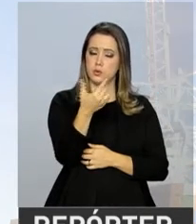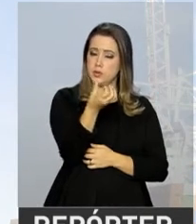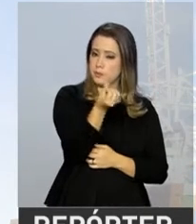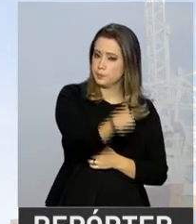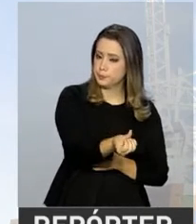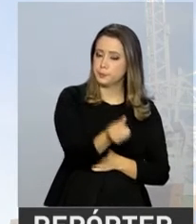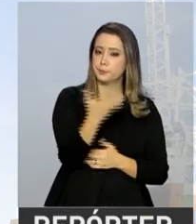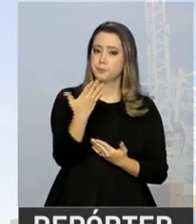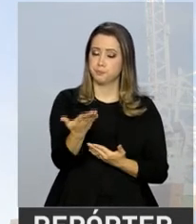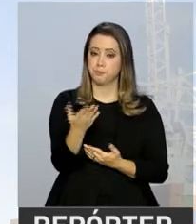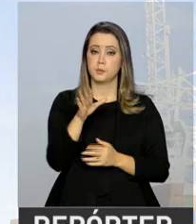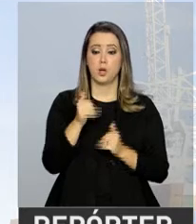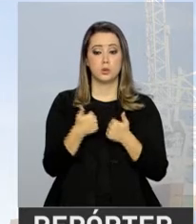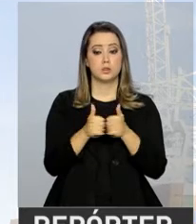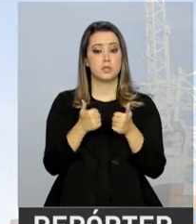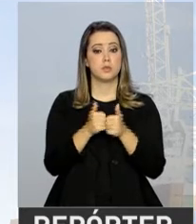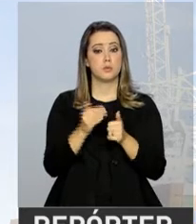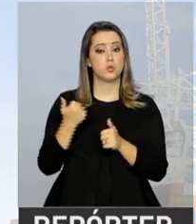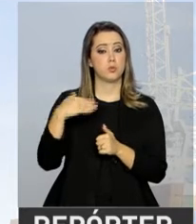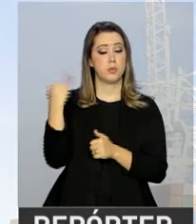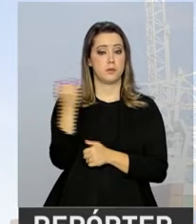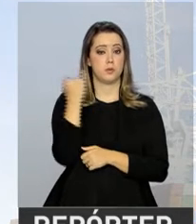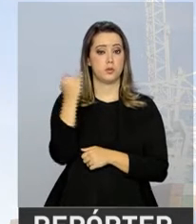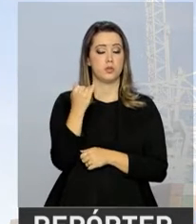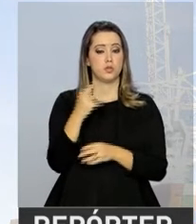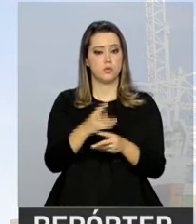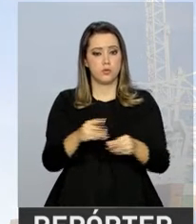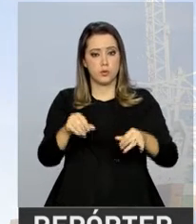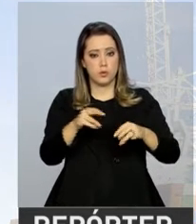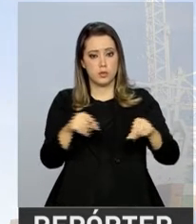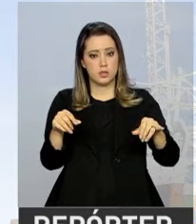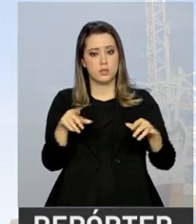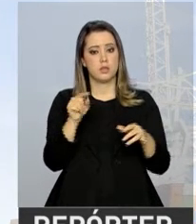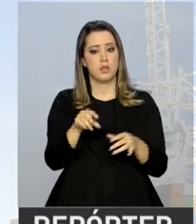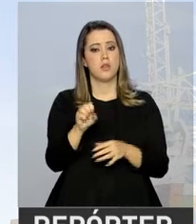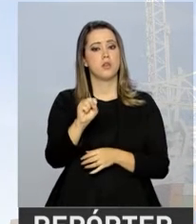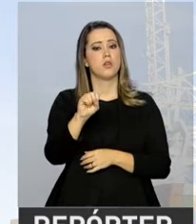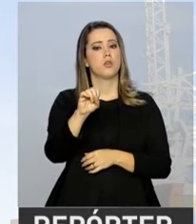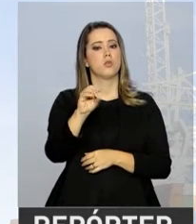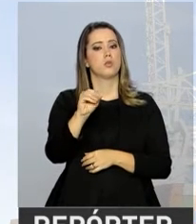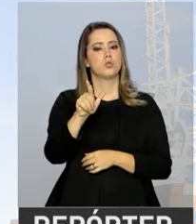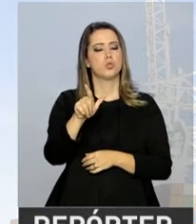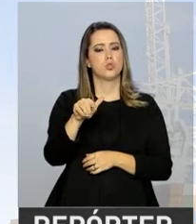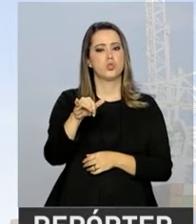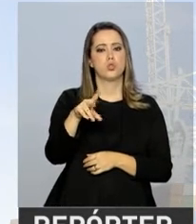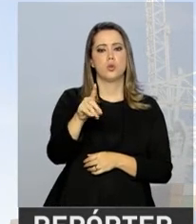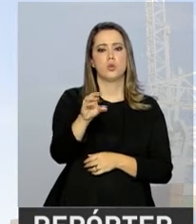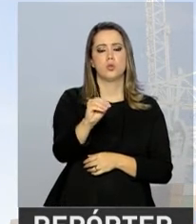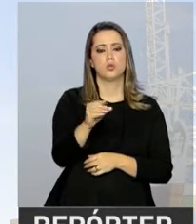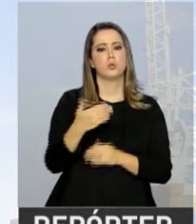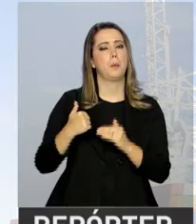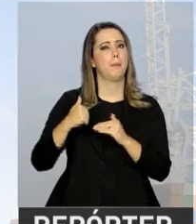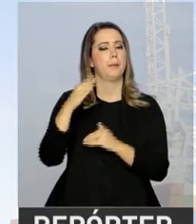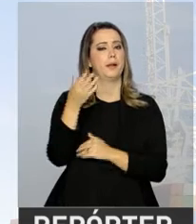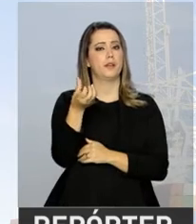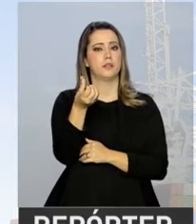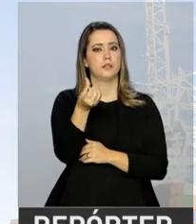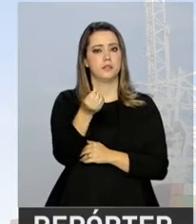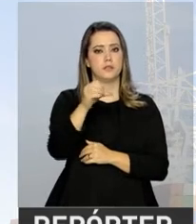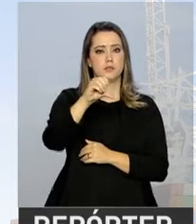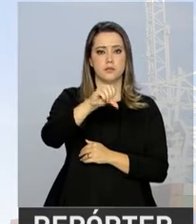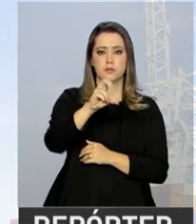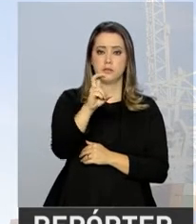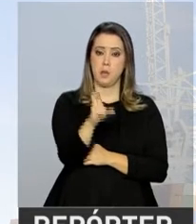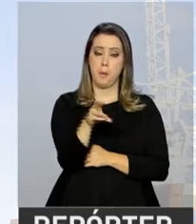carga que apresentou maior destaque foi o granel sólido movimentando um total de mais de 600